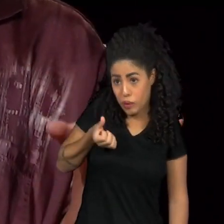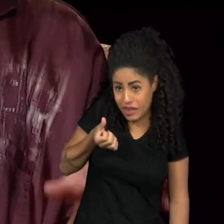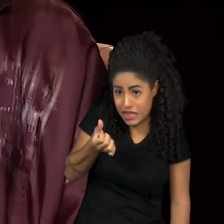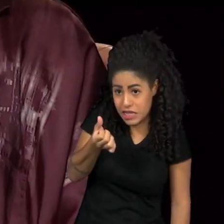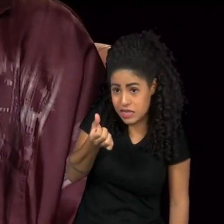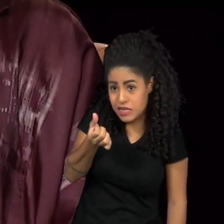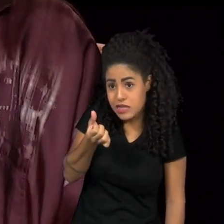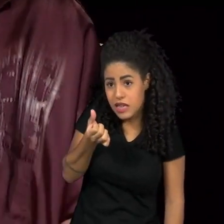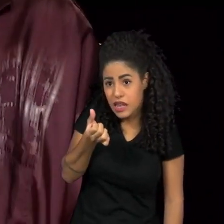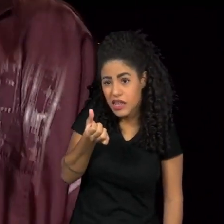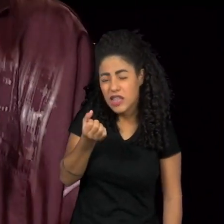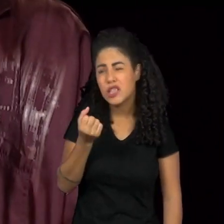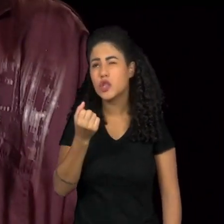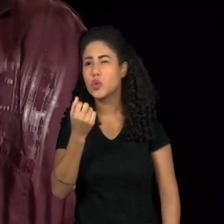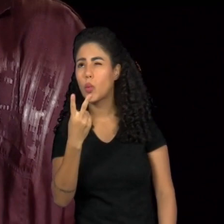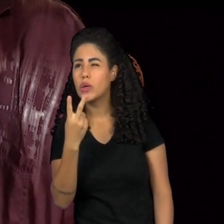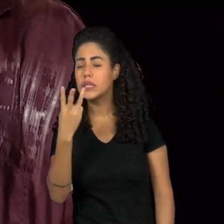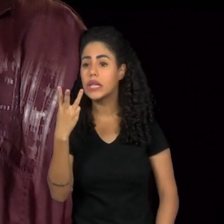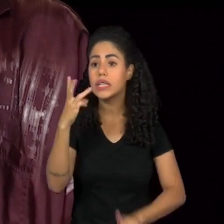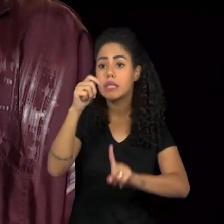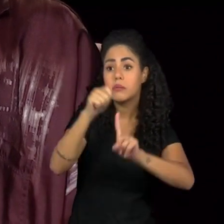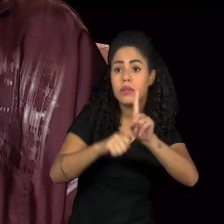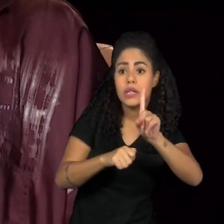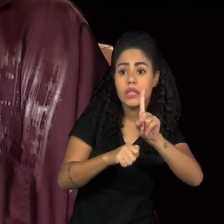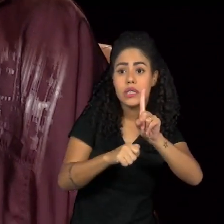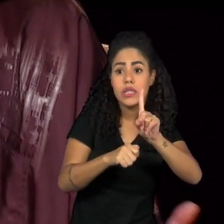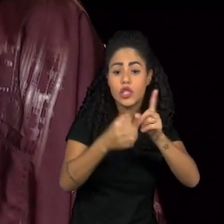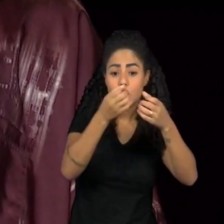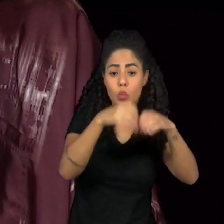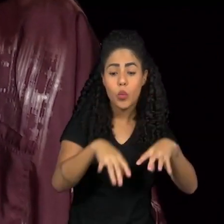engano, em 2, 3 meses, sobraram 4